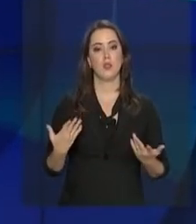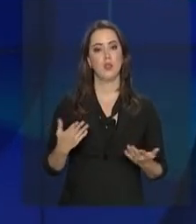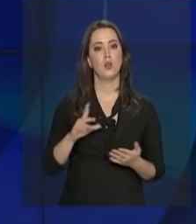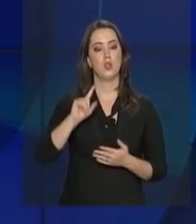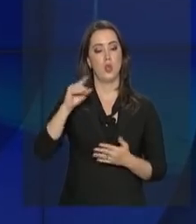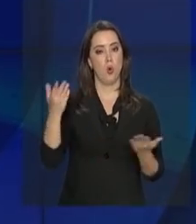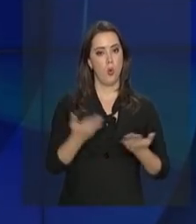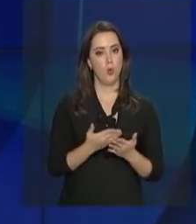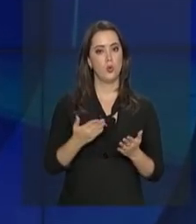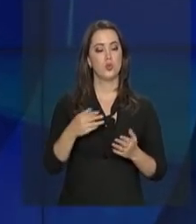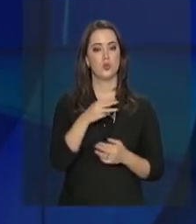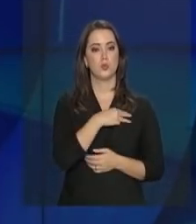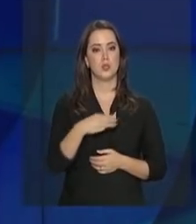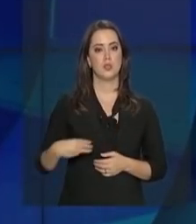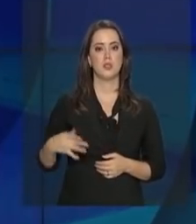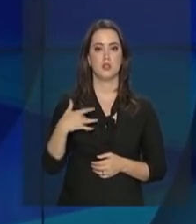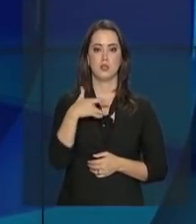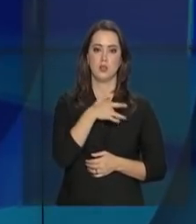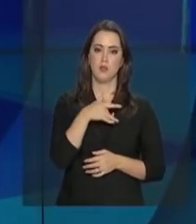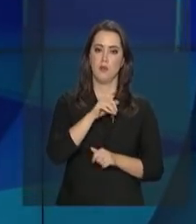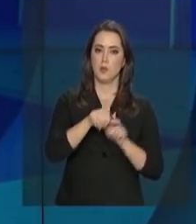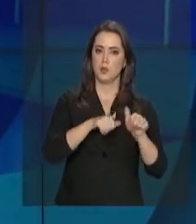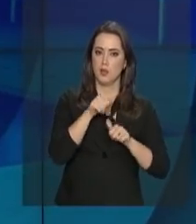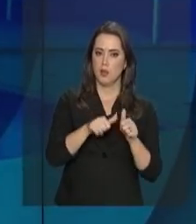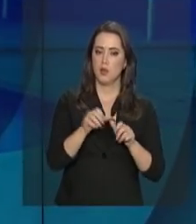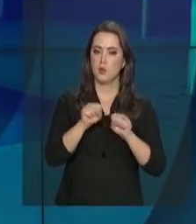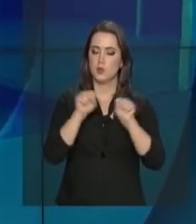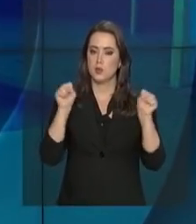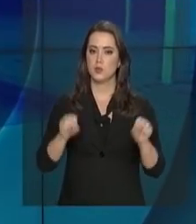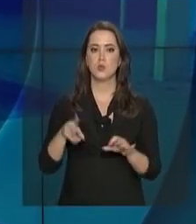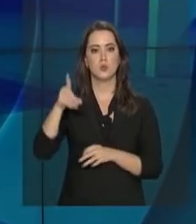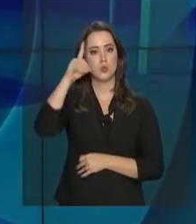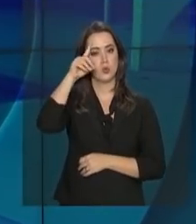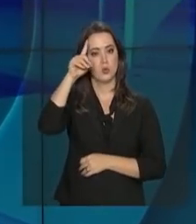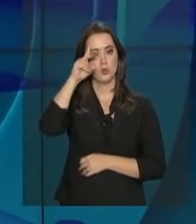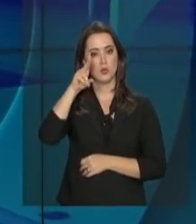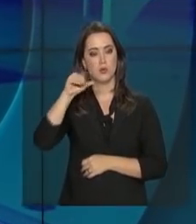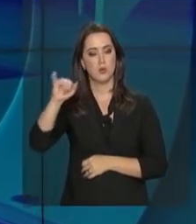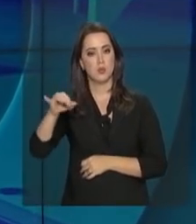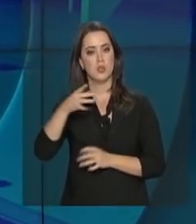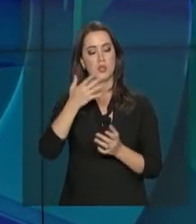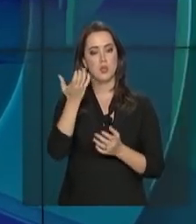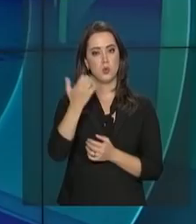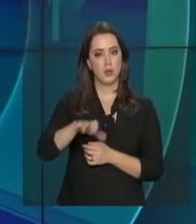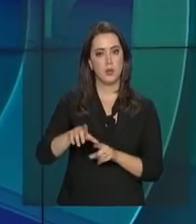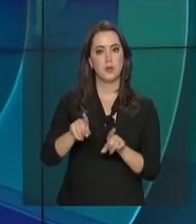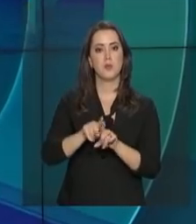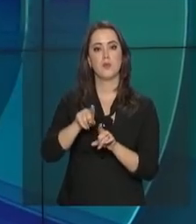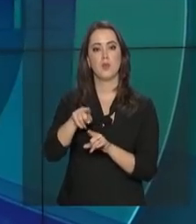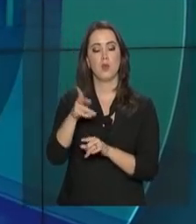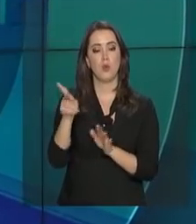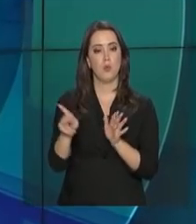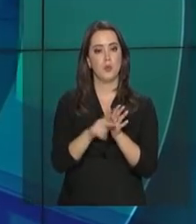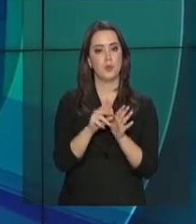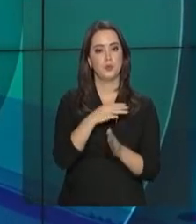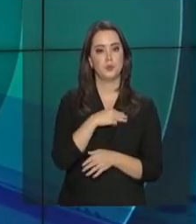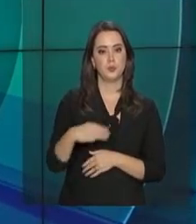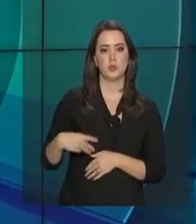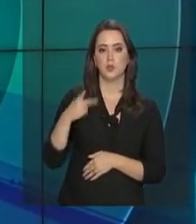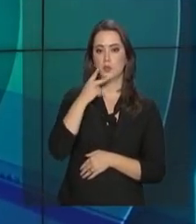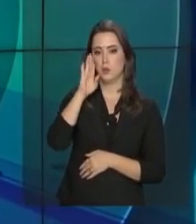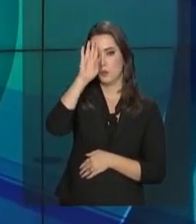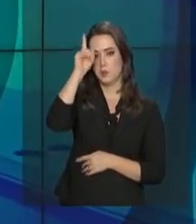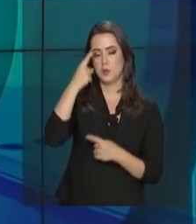partir de hoje o ministério da saúde vai atualizar o sistema diariamente com as vagas de desistência segundo o ministério